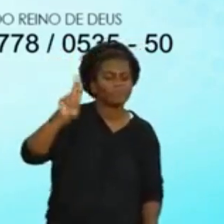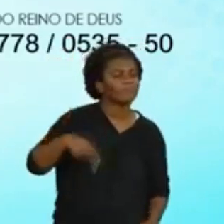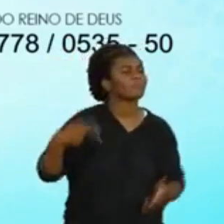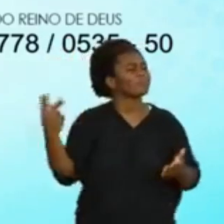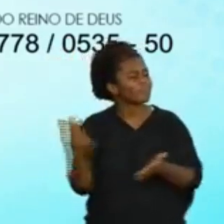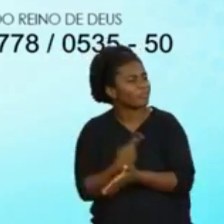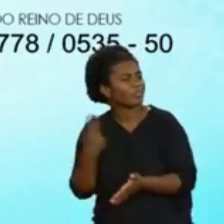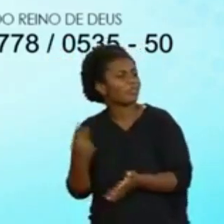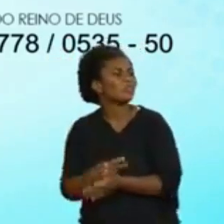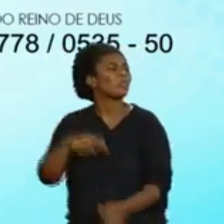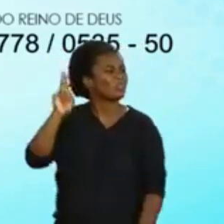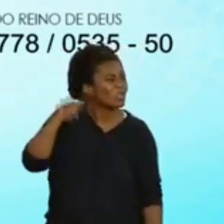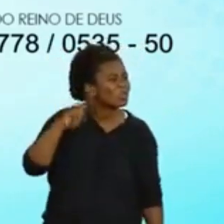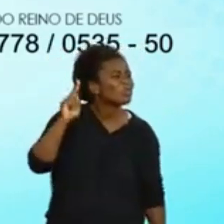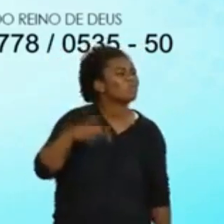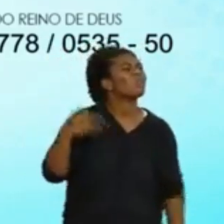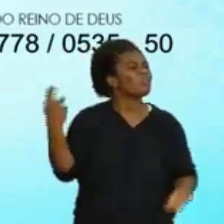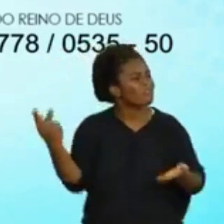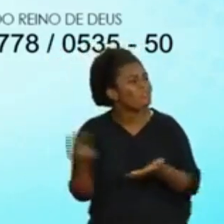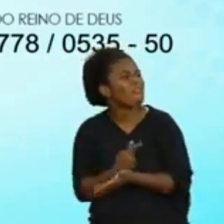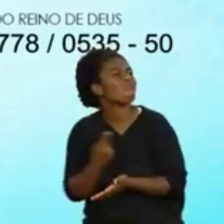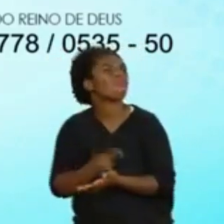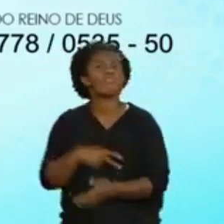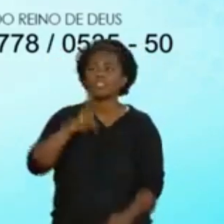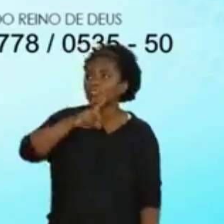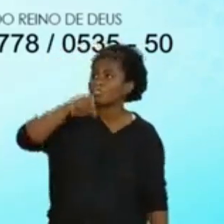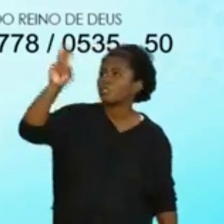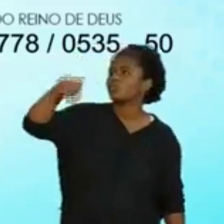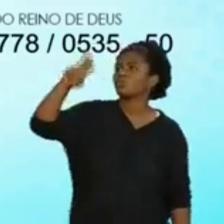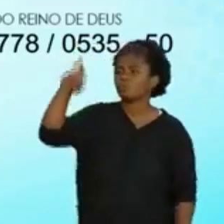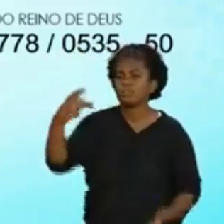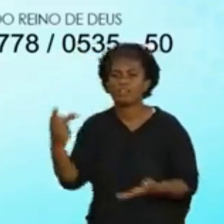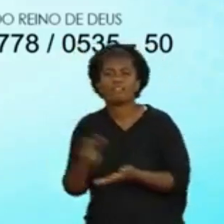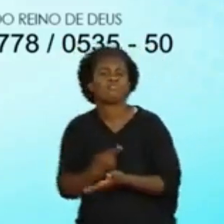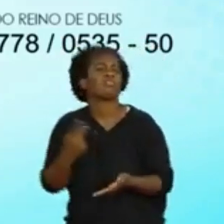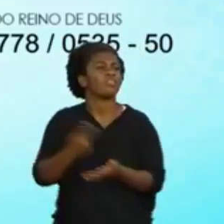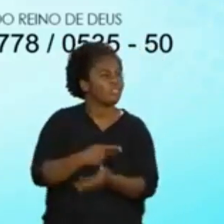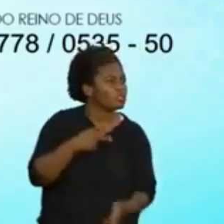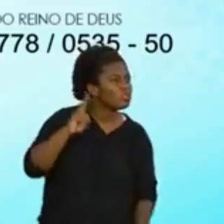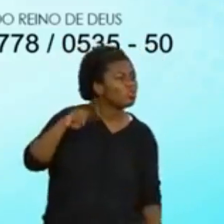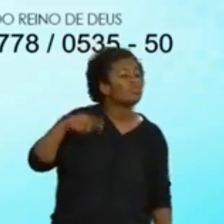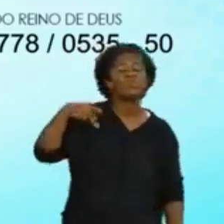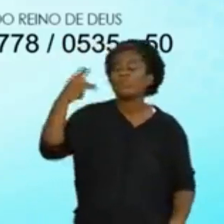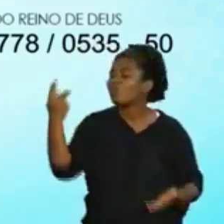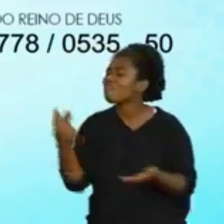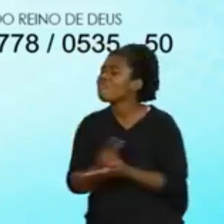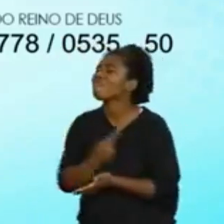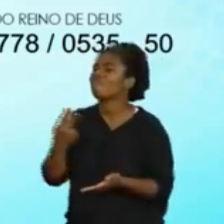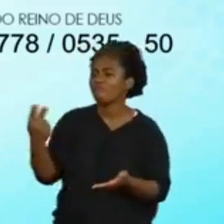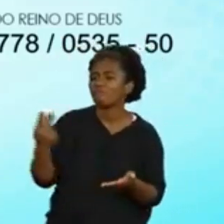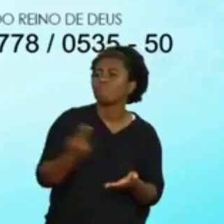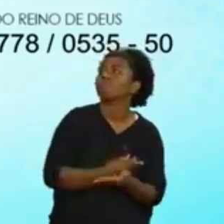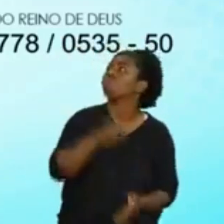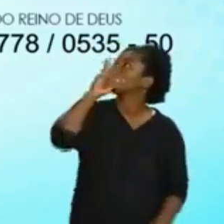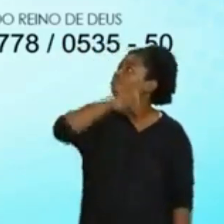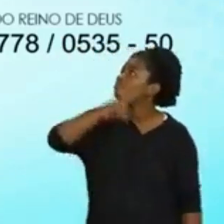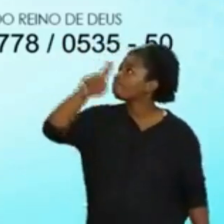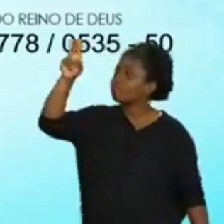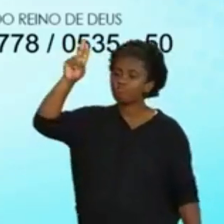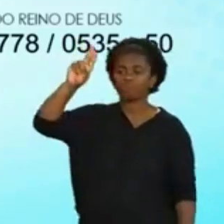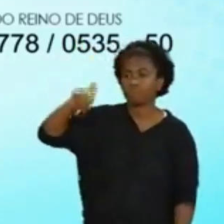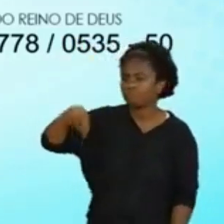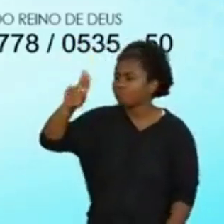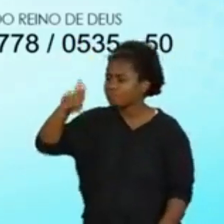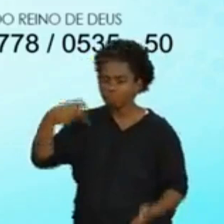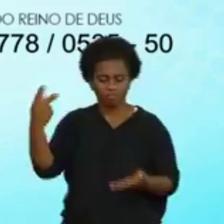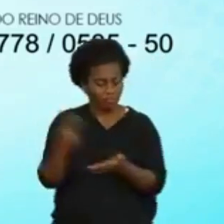desse Deus que não falhou. O envelope põe aqui no altar. Desse Deus que não falhou e nem falhará. Desse Deus que não falhou